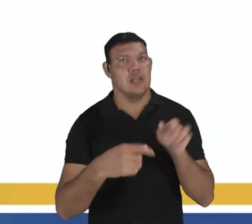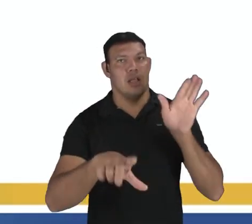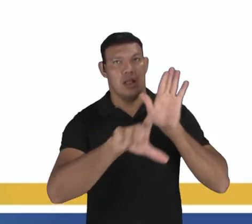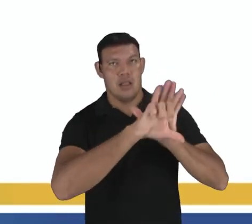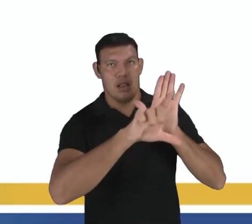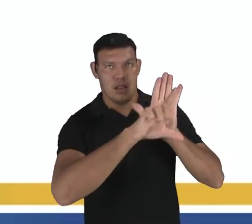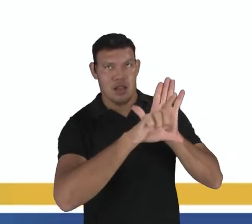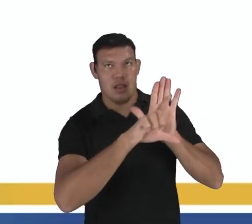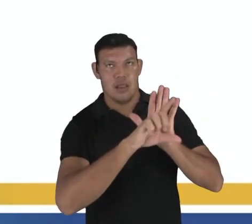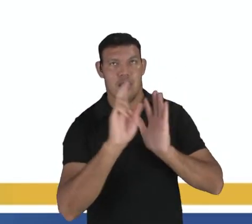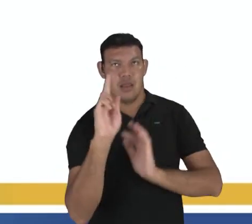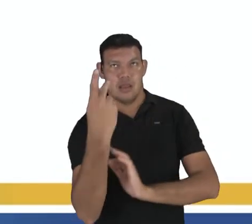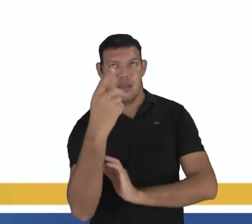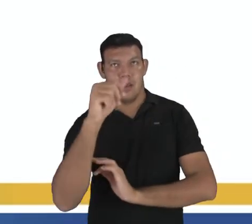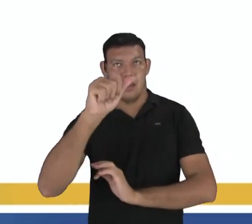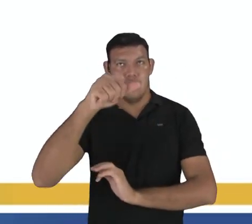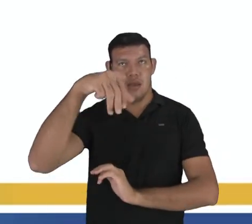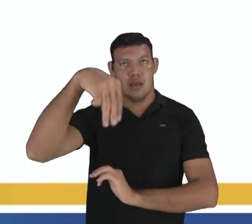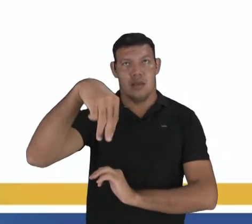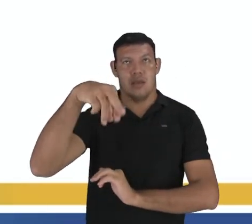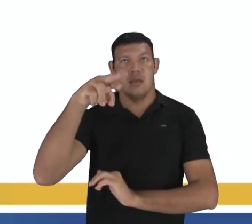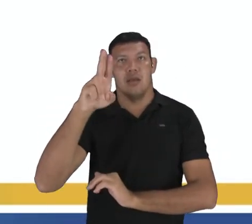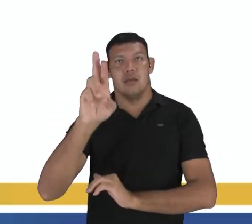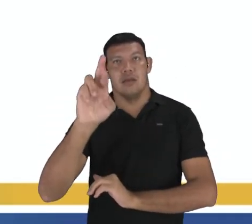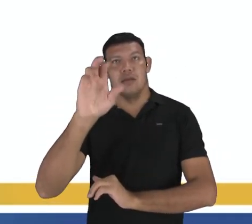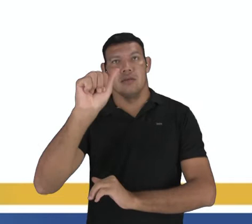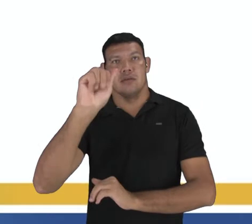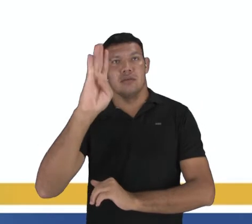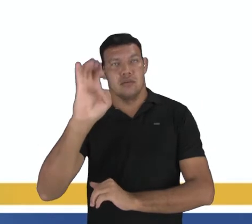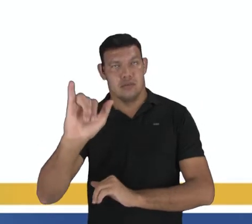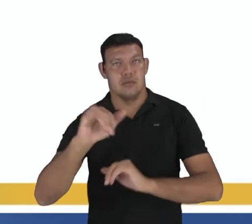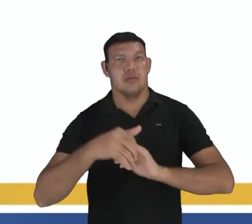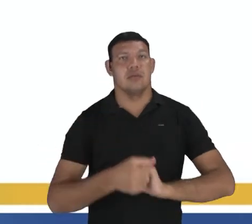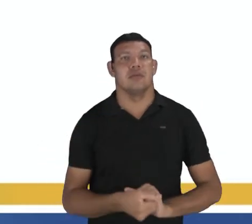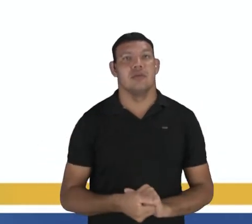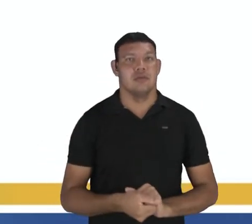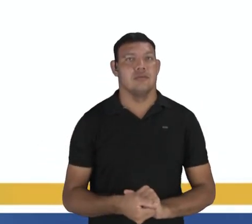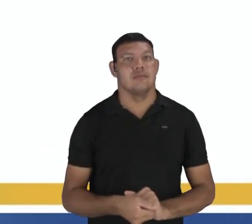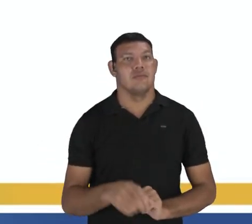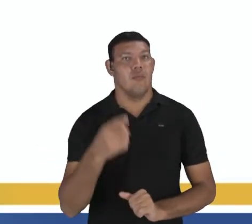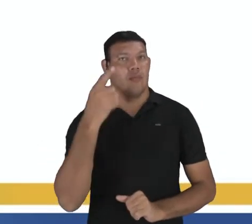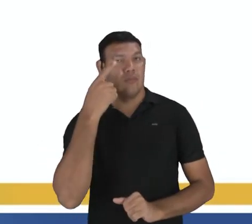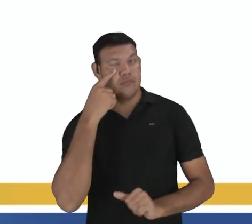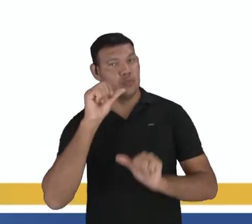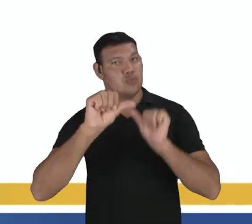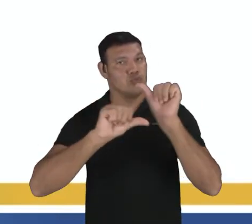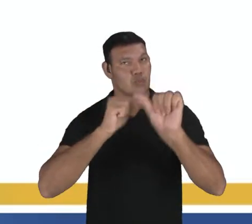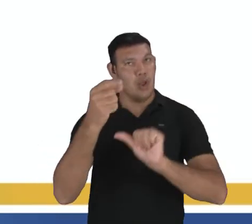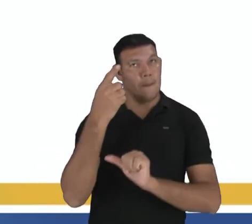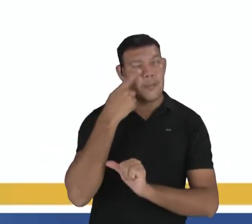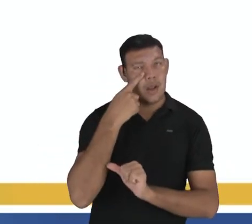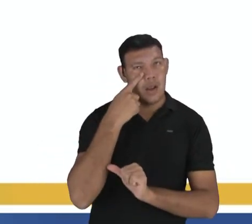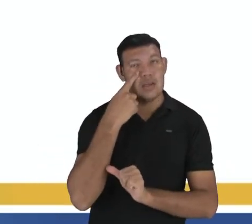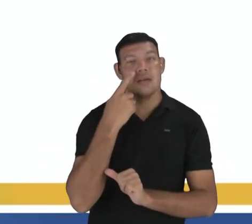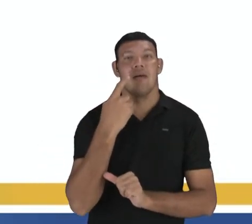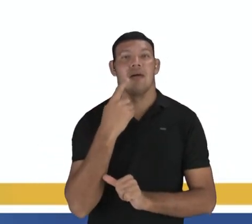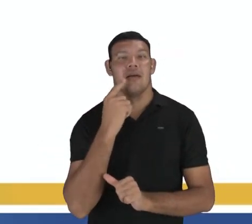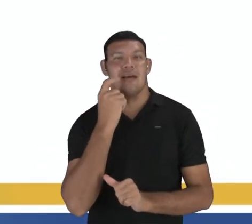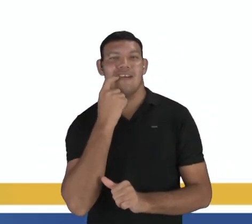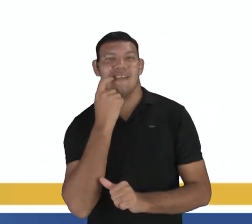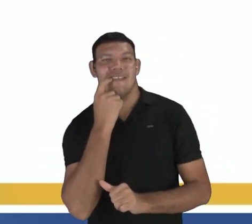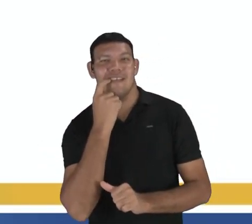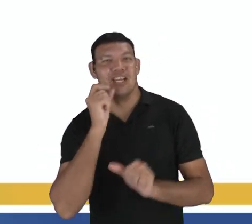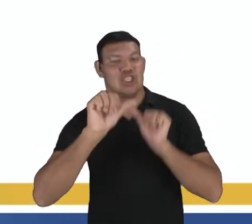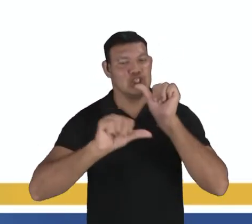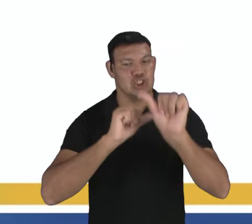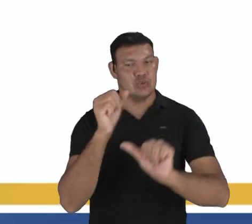Que é baseado no princípio do talião, olho por olho, dente por dente, né? Olho por olho, dente por dente. Porque, como eu disse para vocês, a gente tem vários